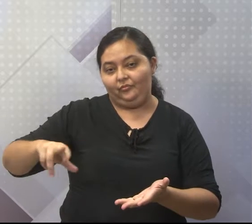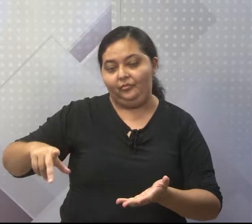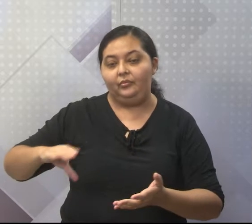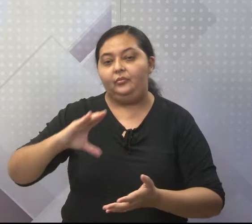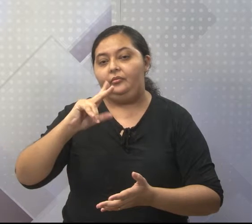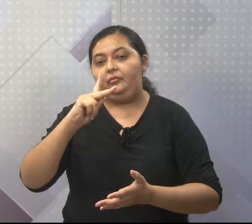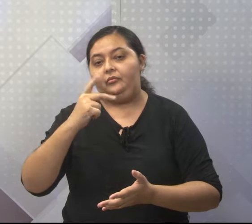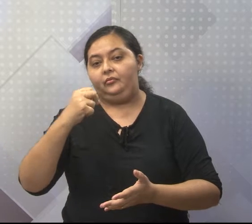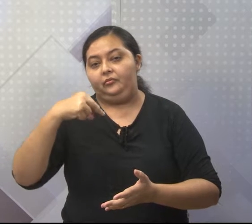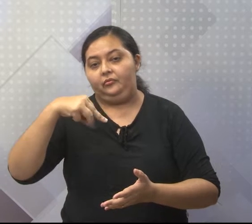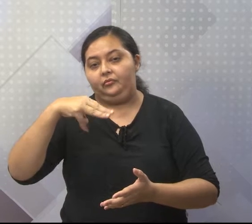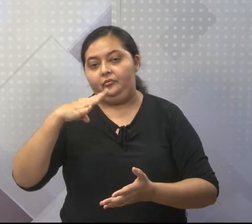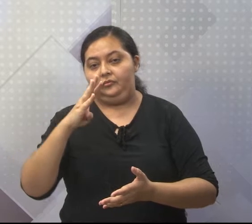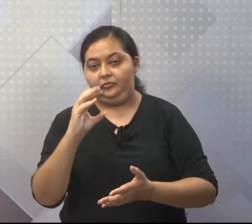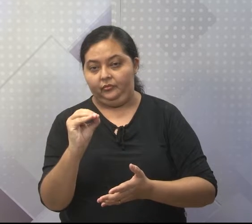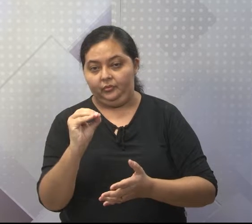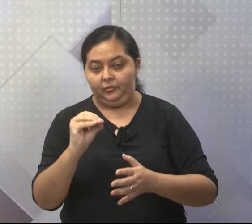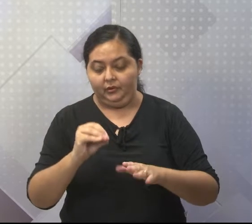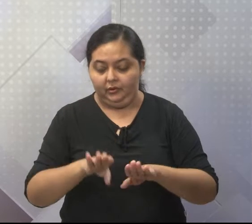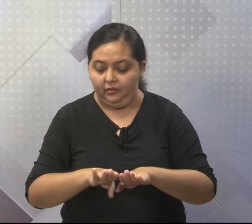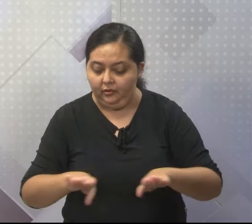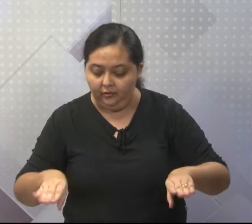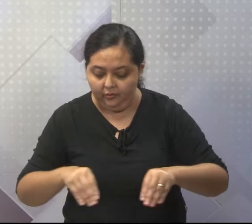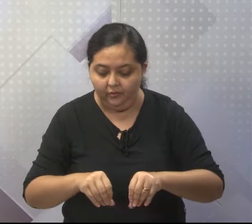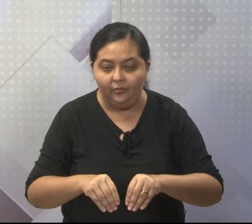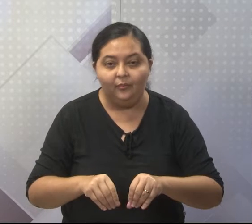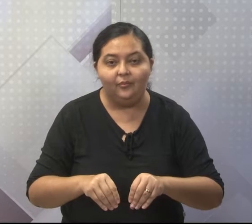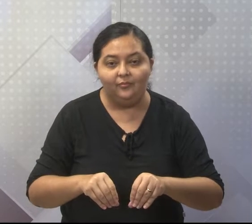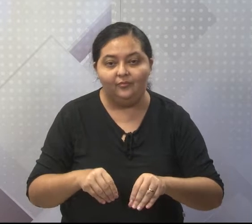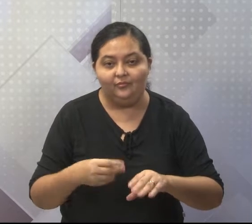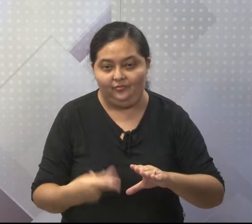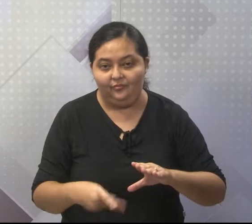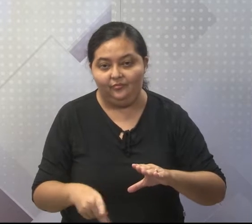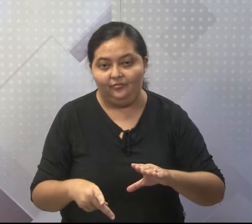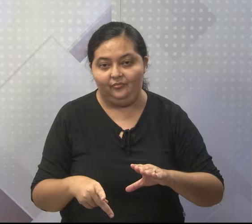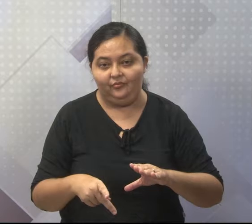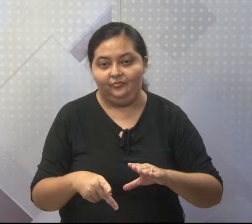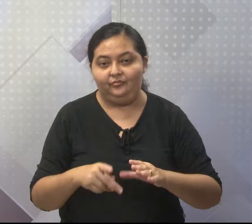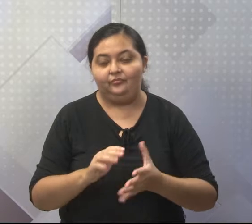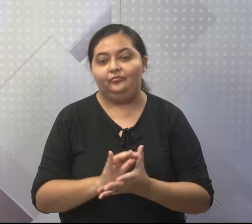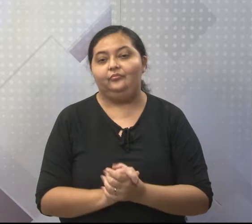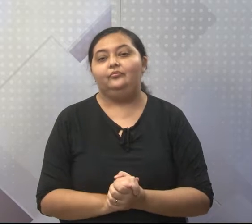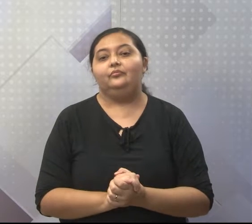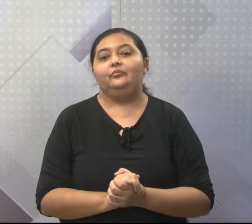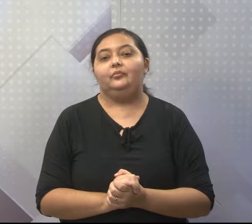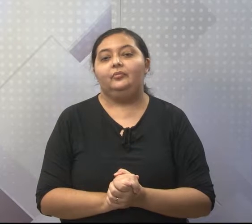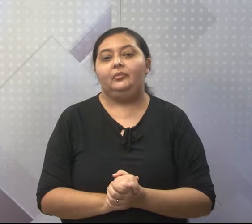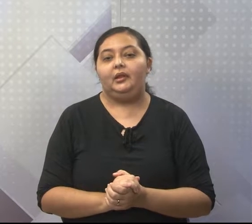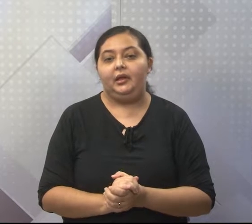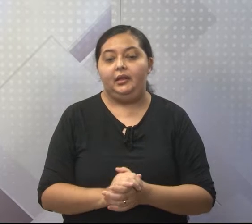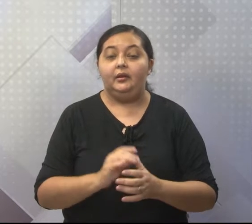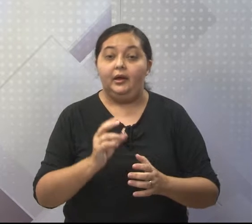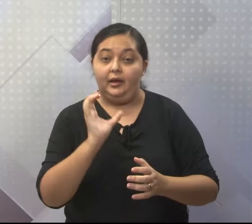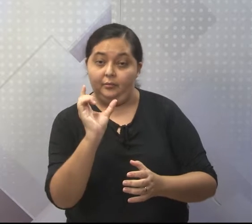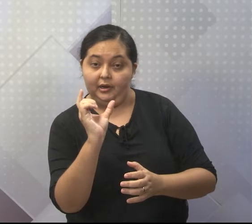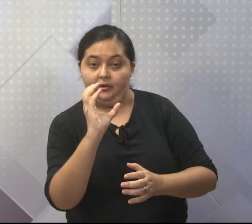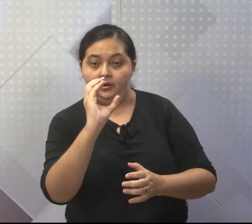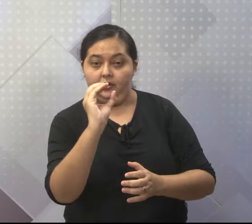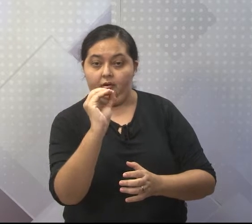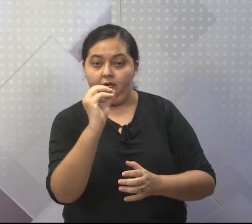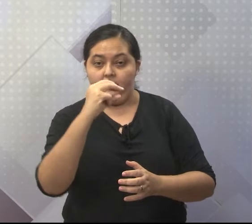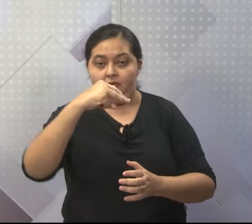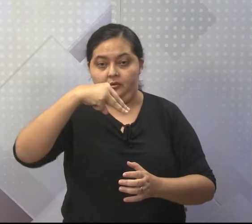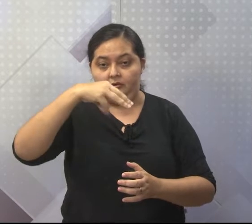de ferro chumbo então toda a riqueza que tá no nosso subsolo e através dessas cômoda e diz que a gente incomoda as